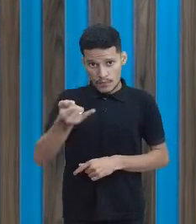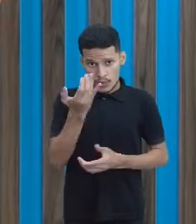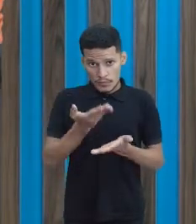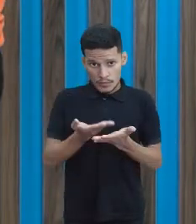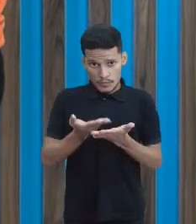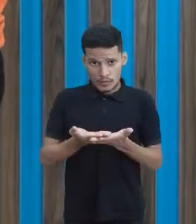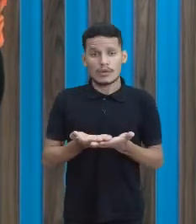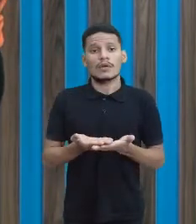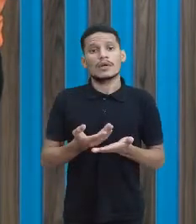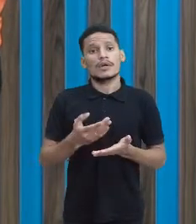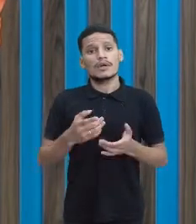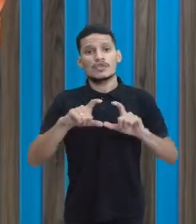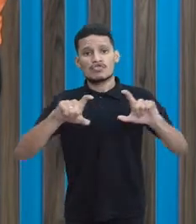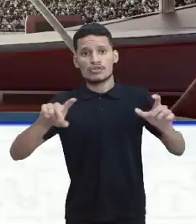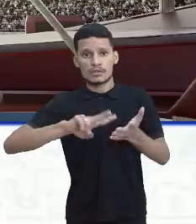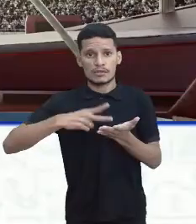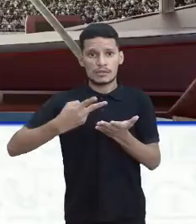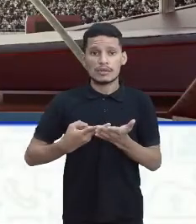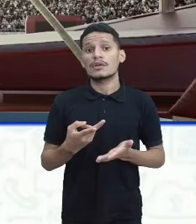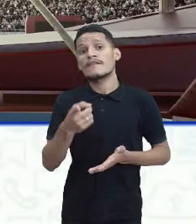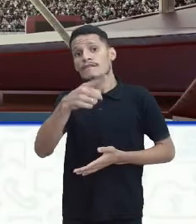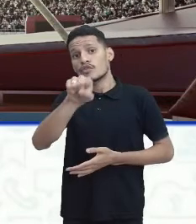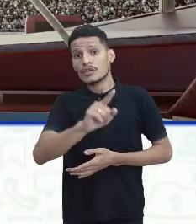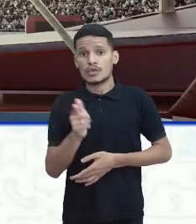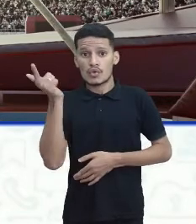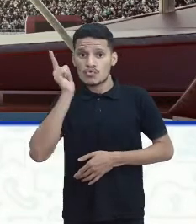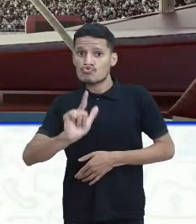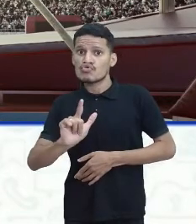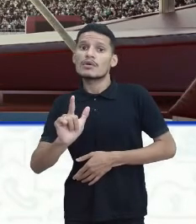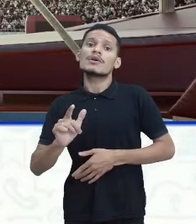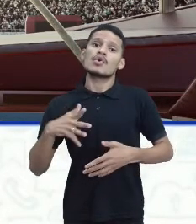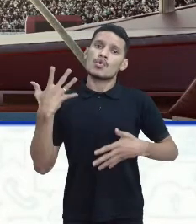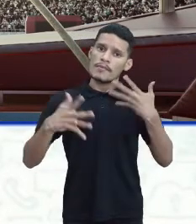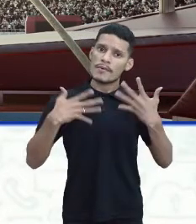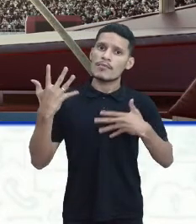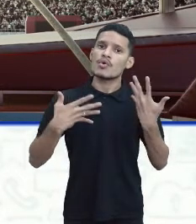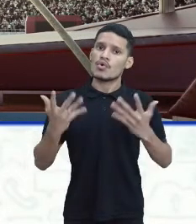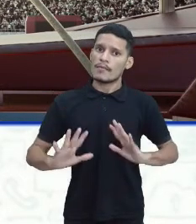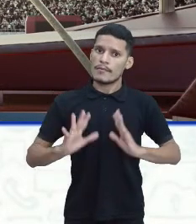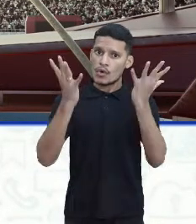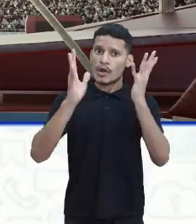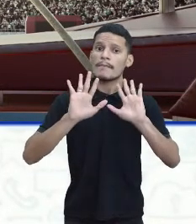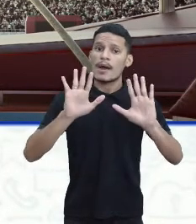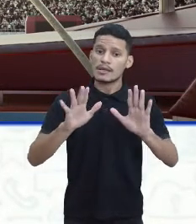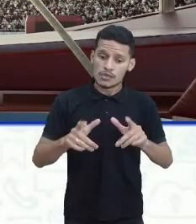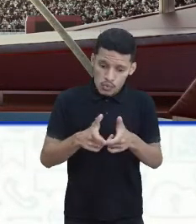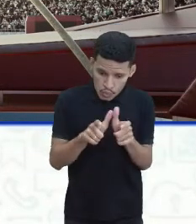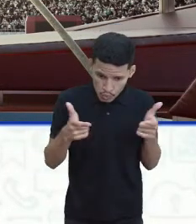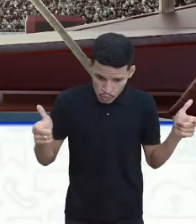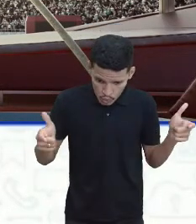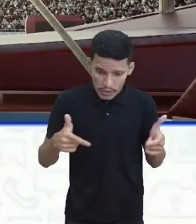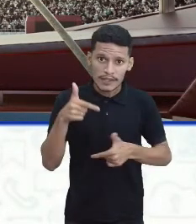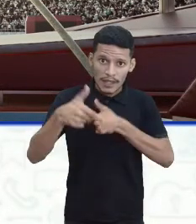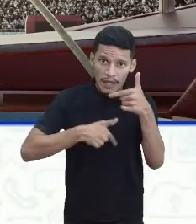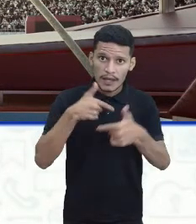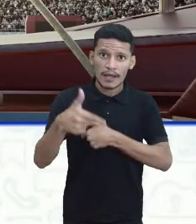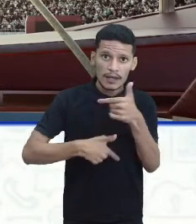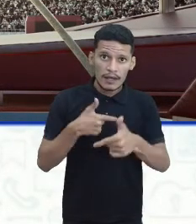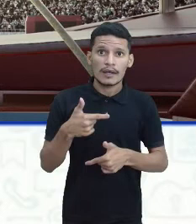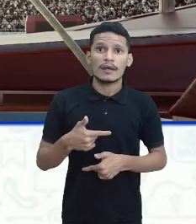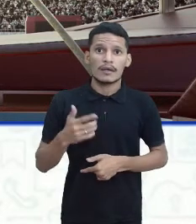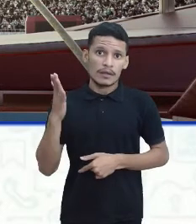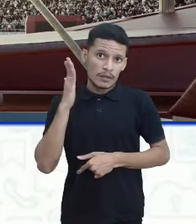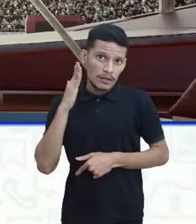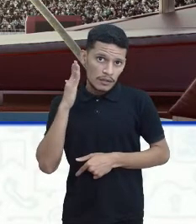e traduziu, celebre o que você conquistou, mas aumente o sarrafo. Percebe aqui, em